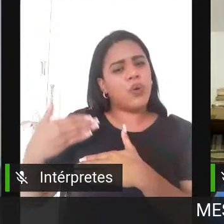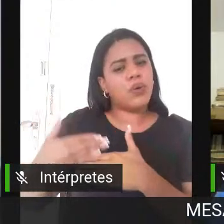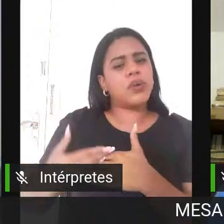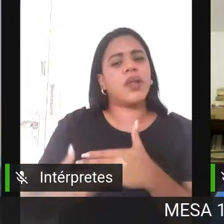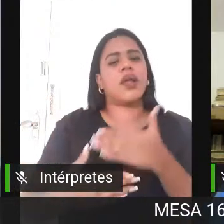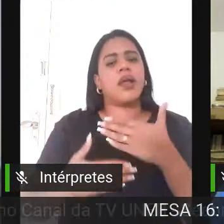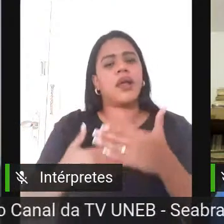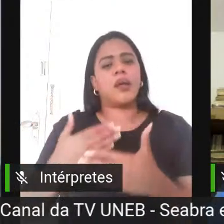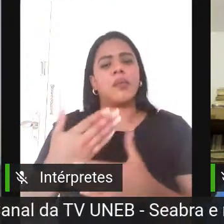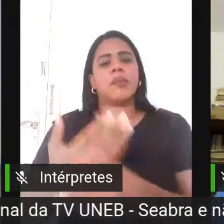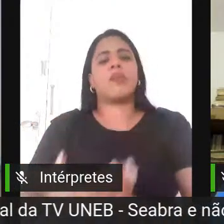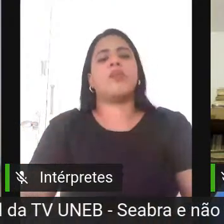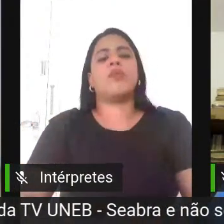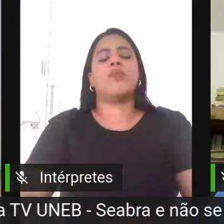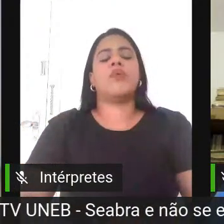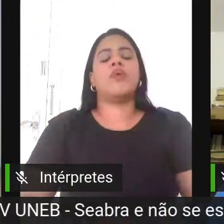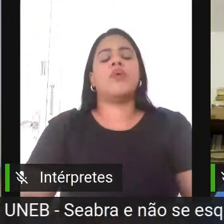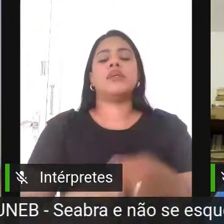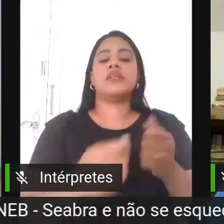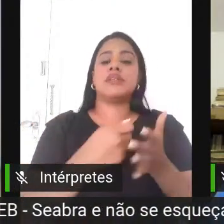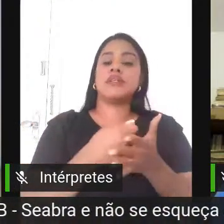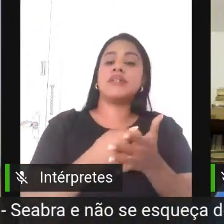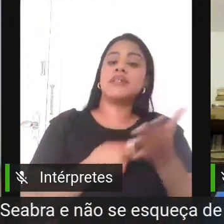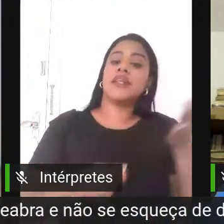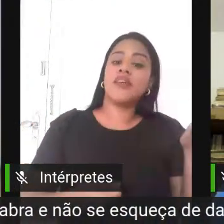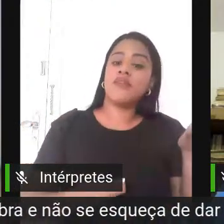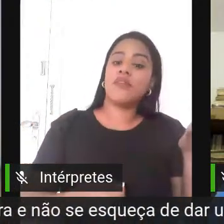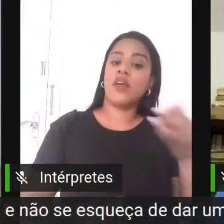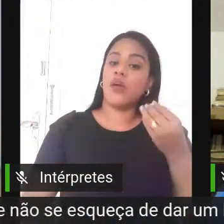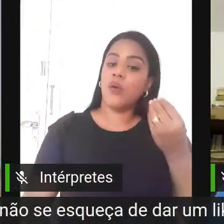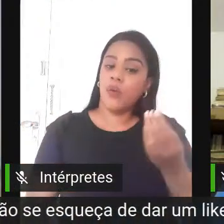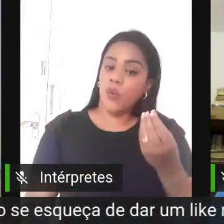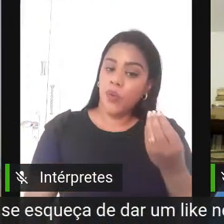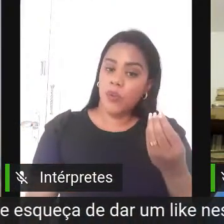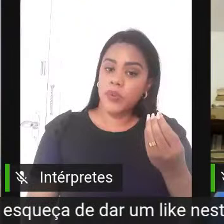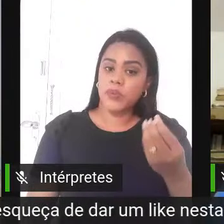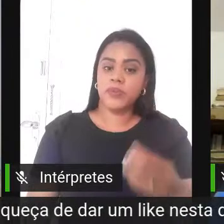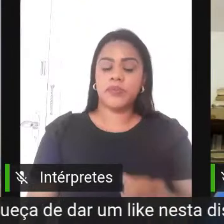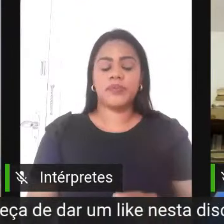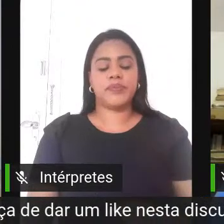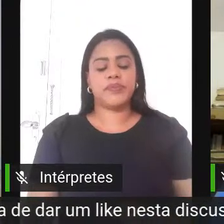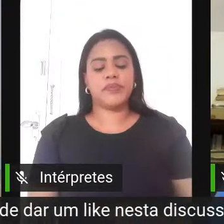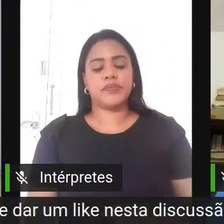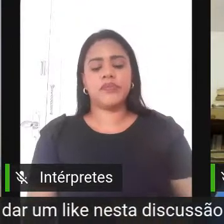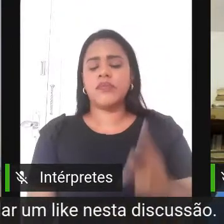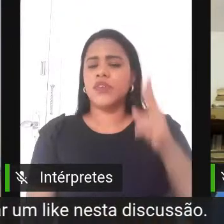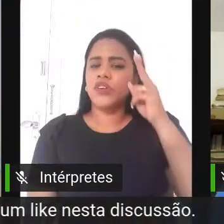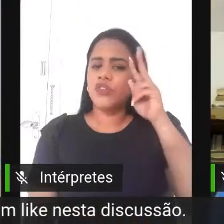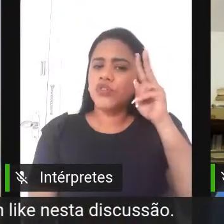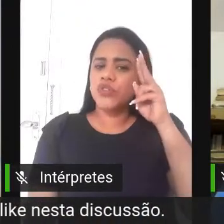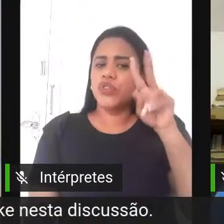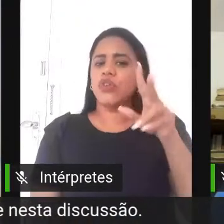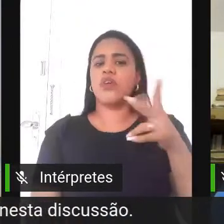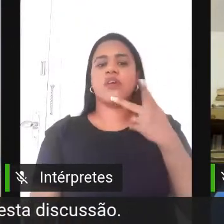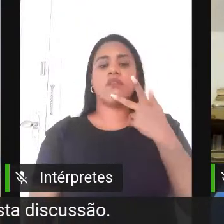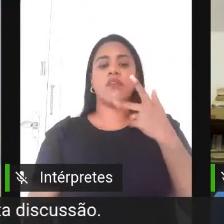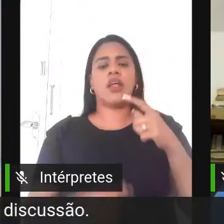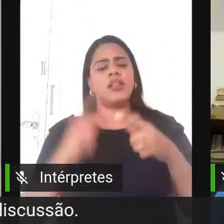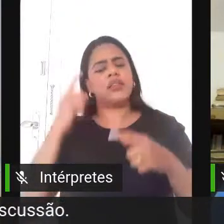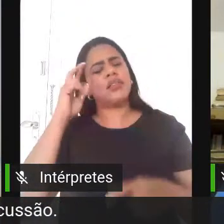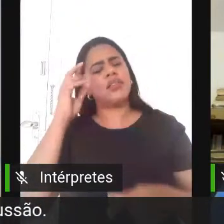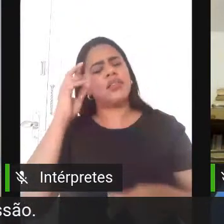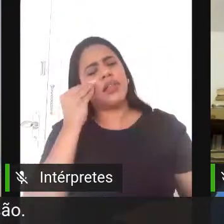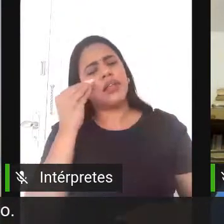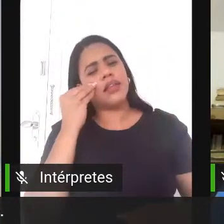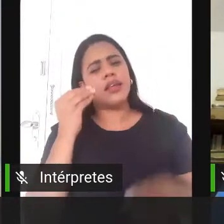escrever sobre a história, não é? Tentar enquadrar no imaginário